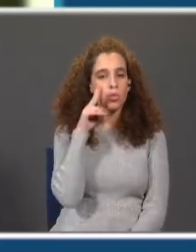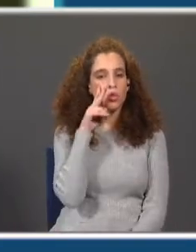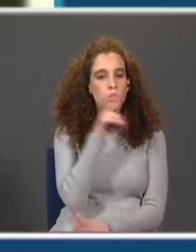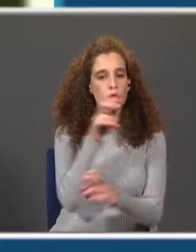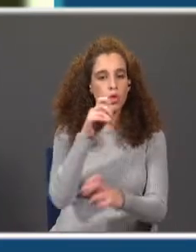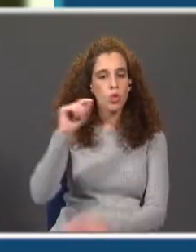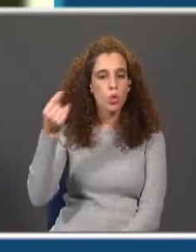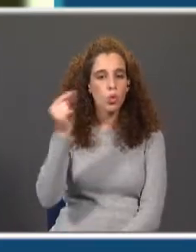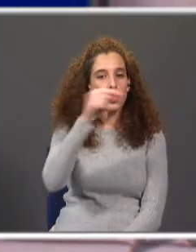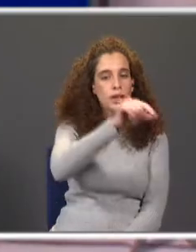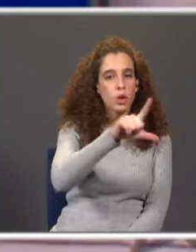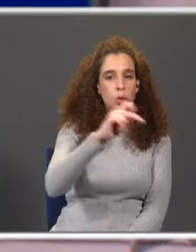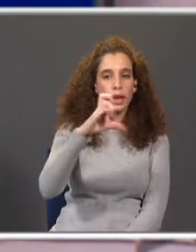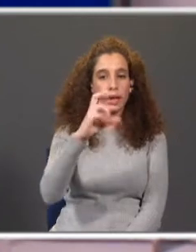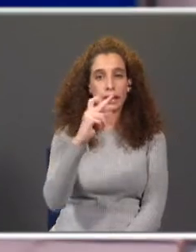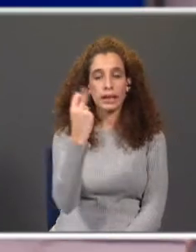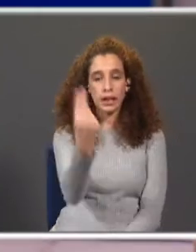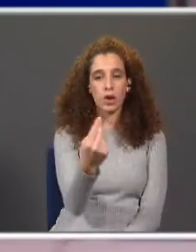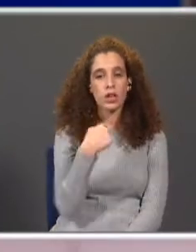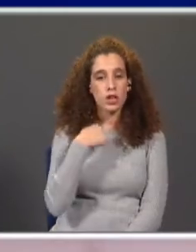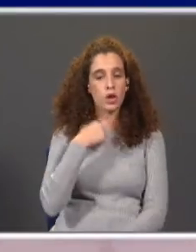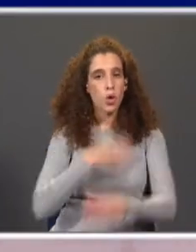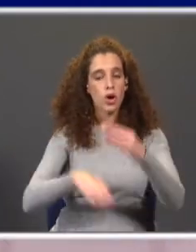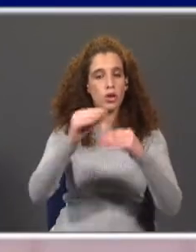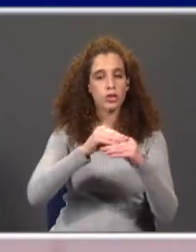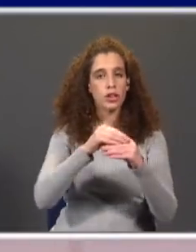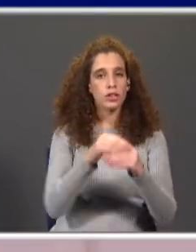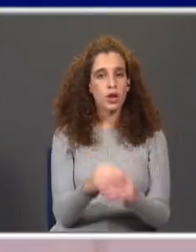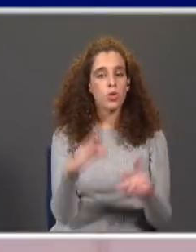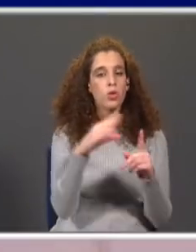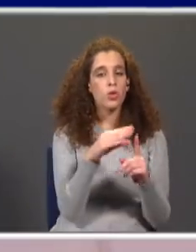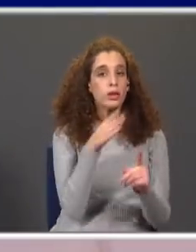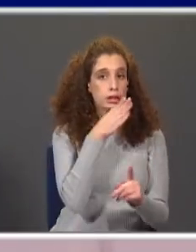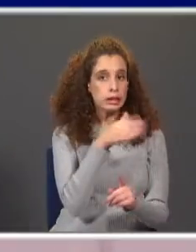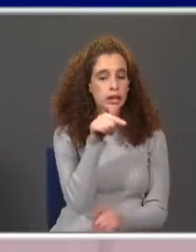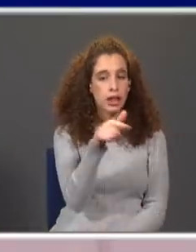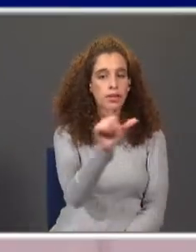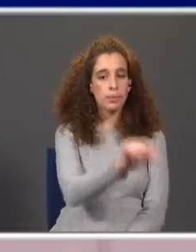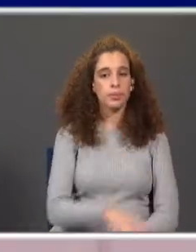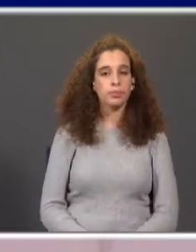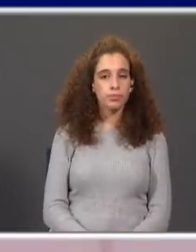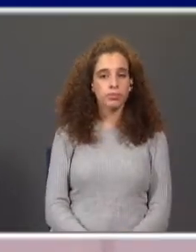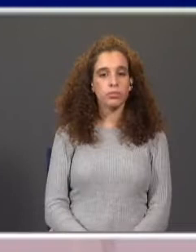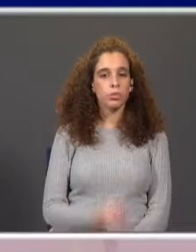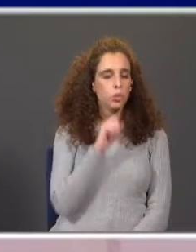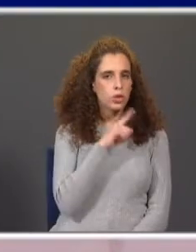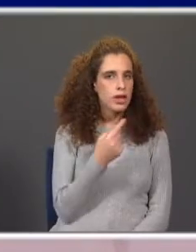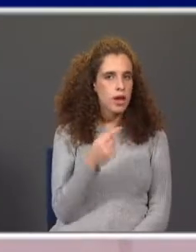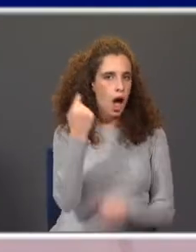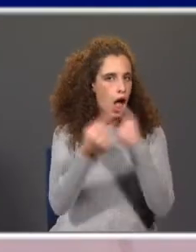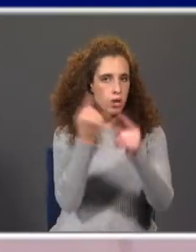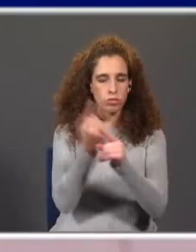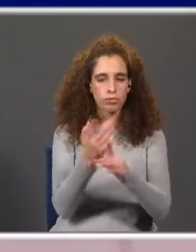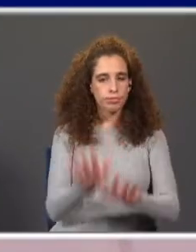inseto e um lacrau. Não é? Eu acrescentei aqui estes dois, que são referidos também, porque podias ter encontrado qualquer um